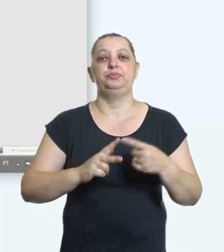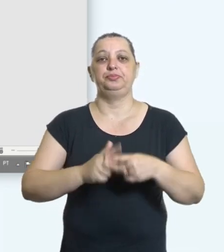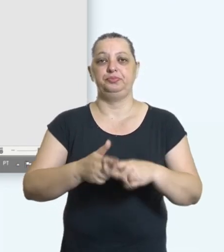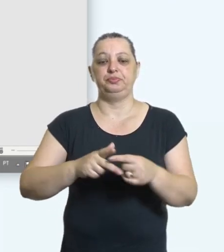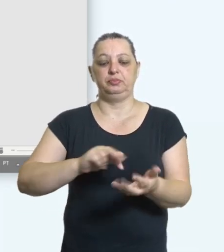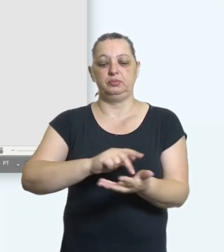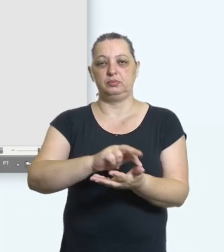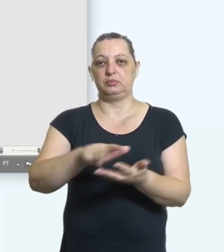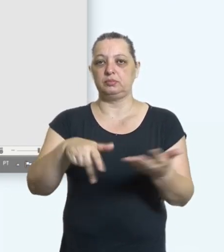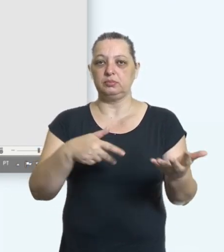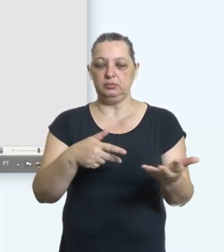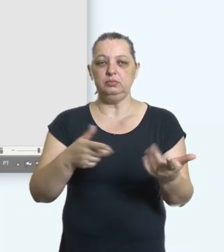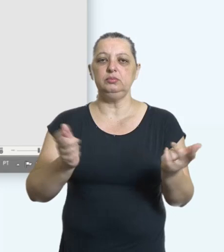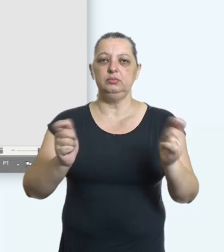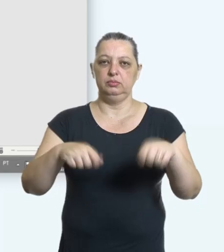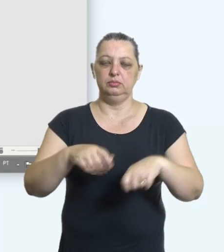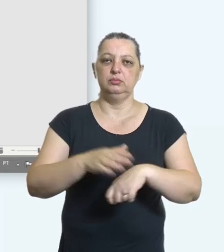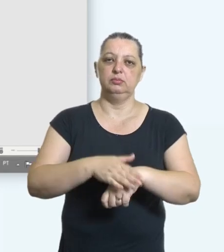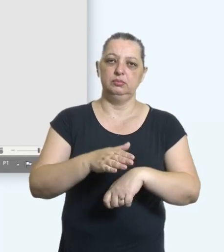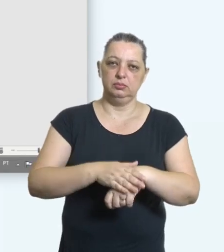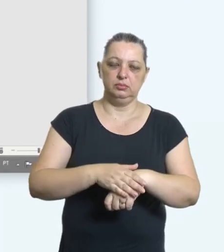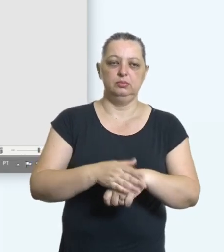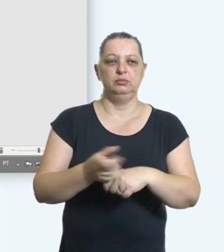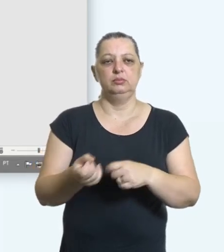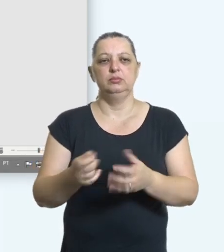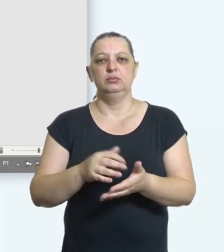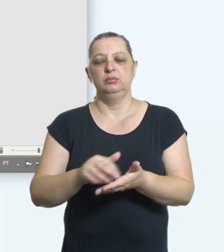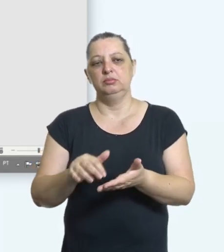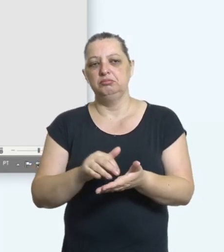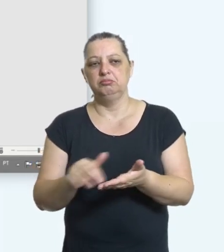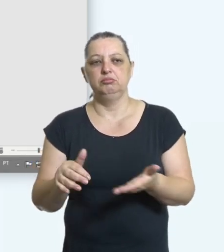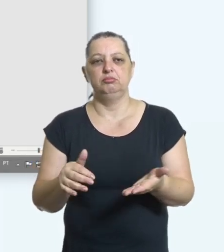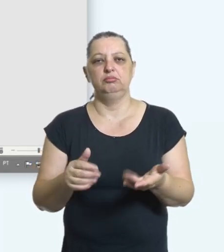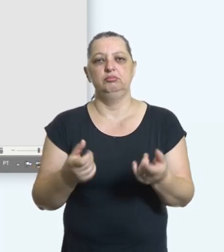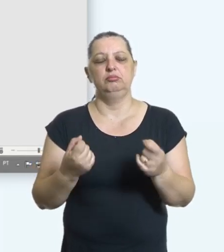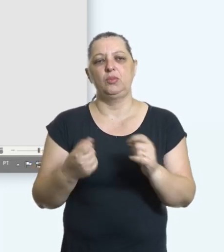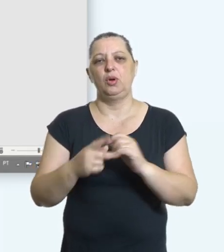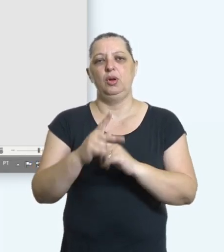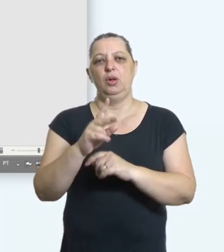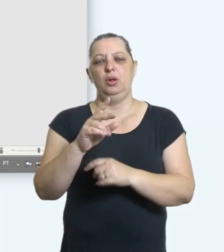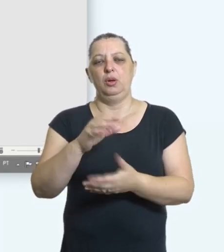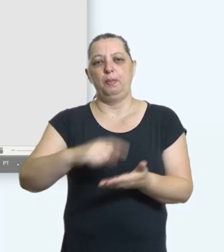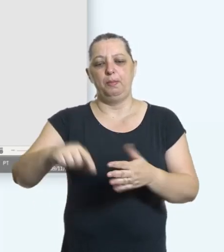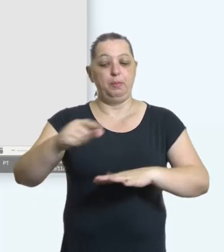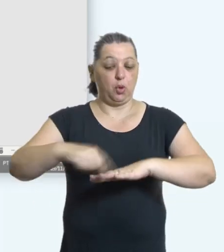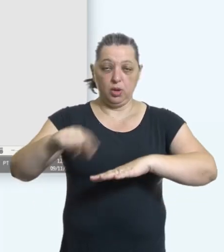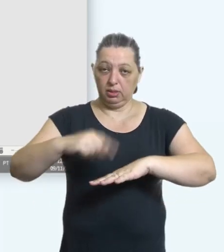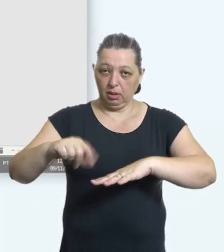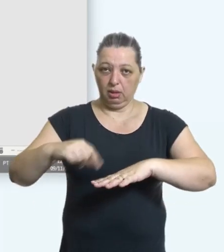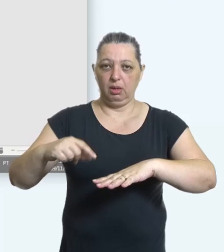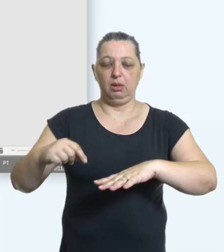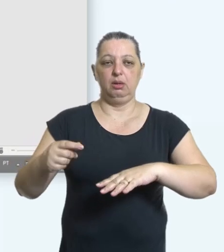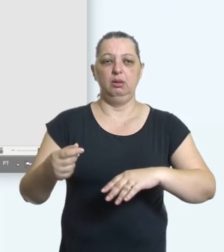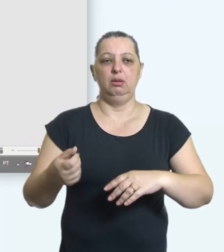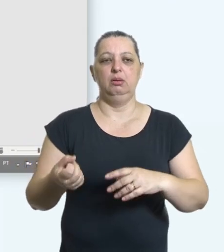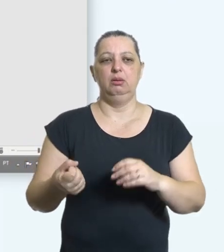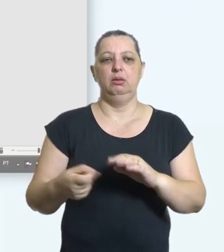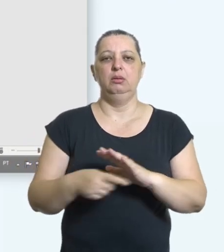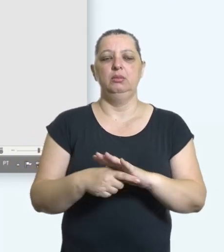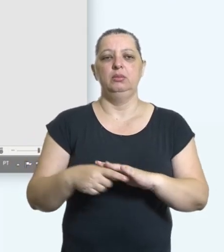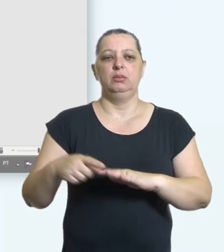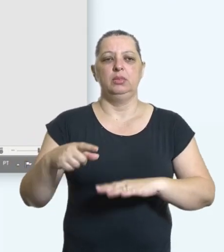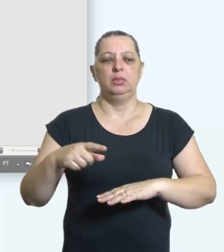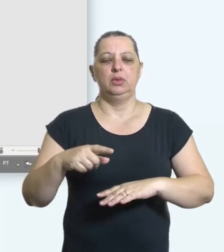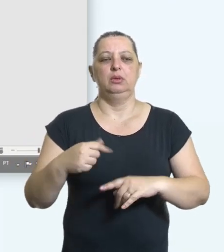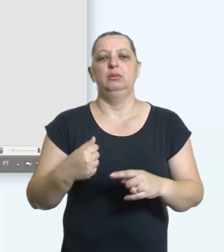para que todos possam fazer. Pode ser o PECAI, pode ser o PROATEC, pode ser o professor readaptado,